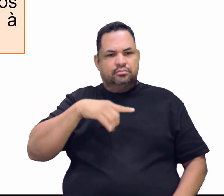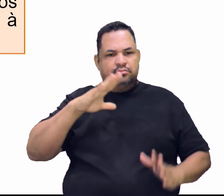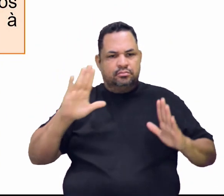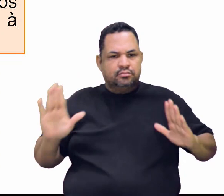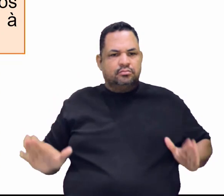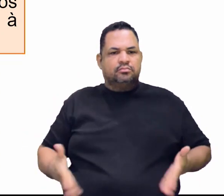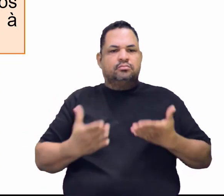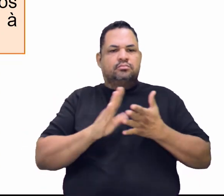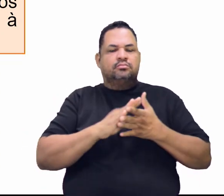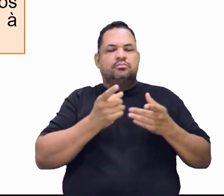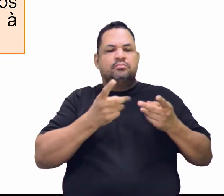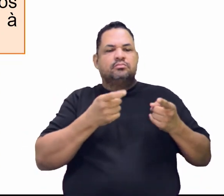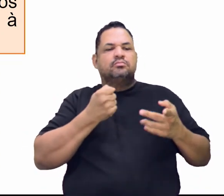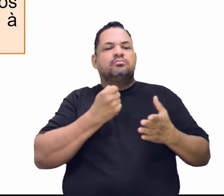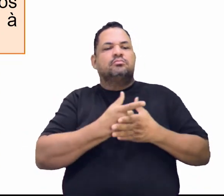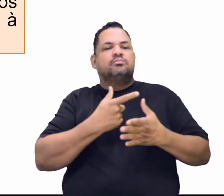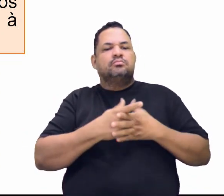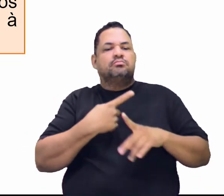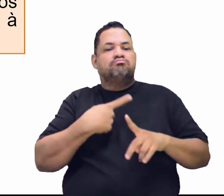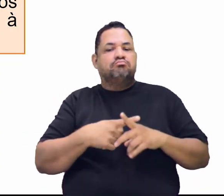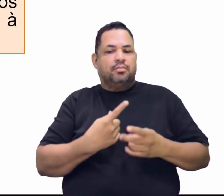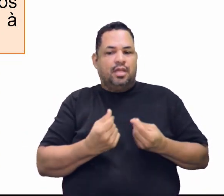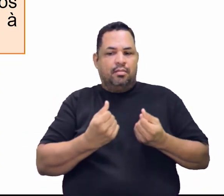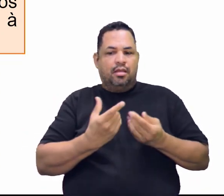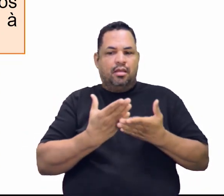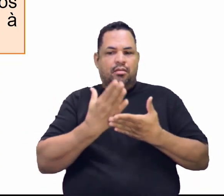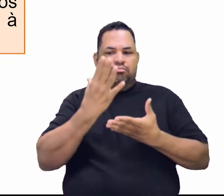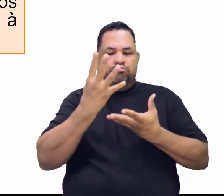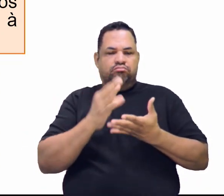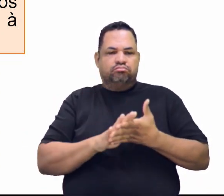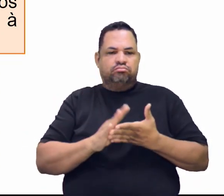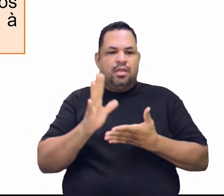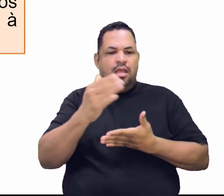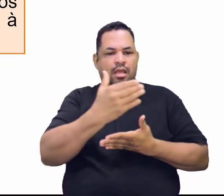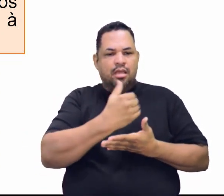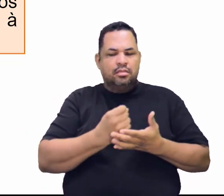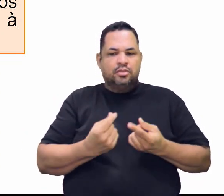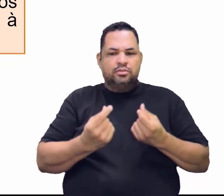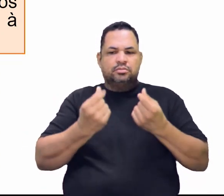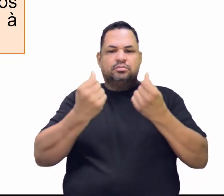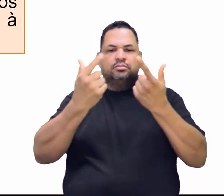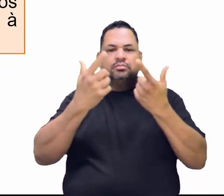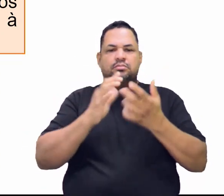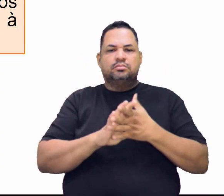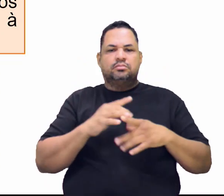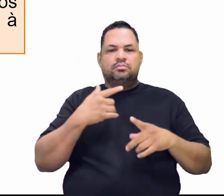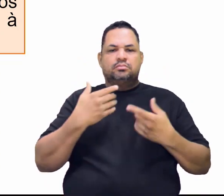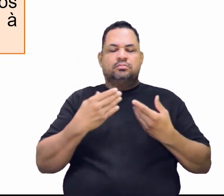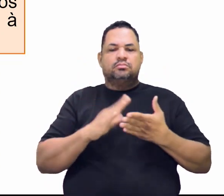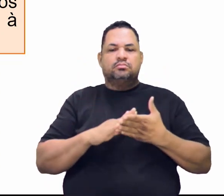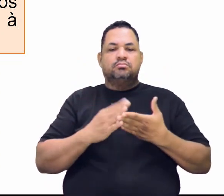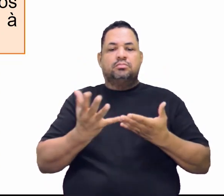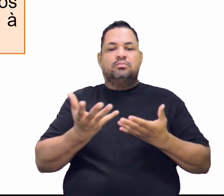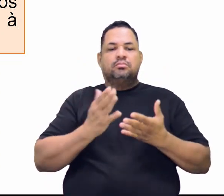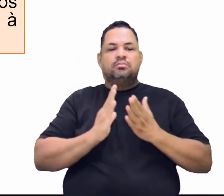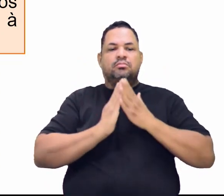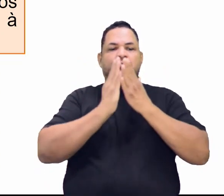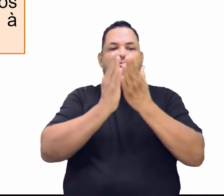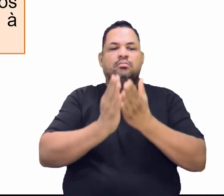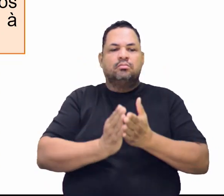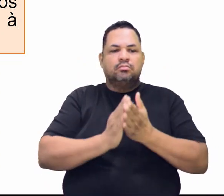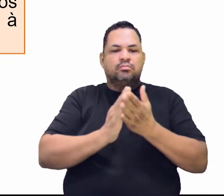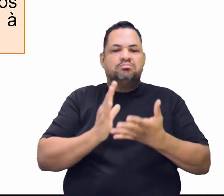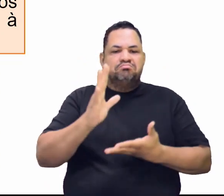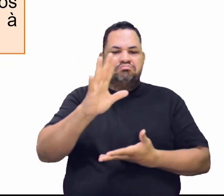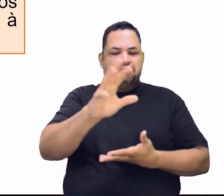em estimular esse comércio por razões fiscais. Não tem problema. Quero navegar desde que